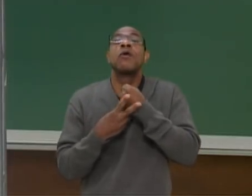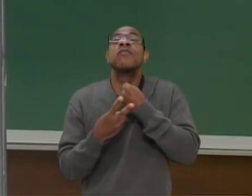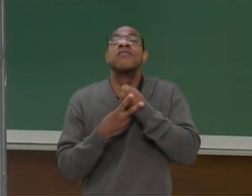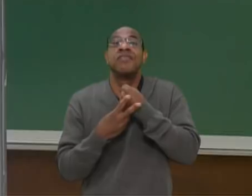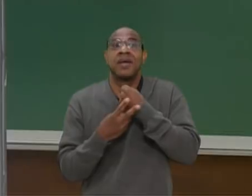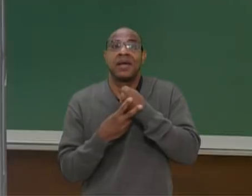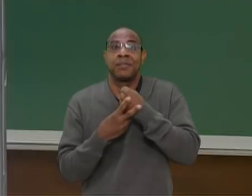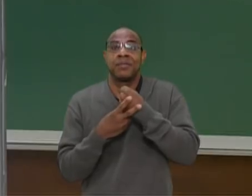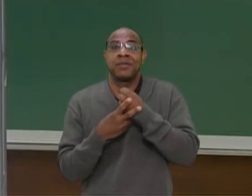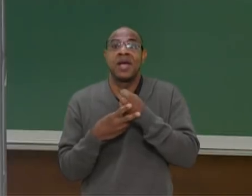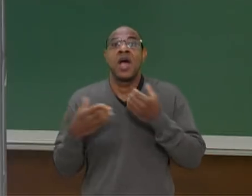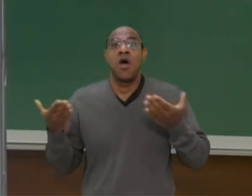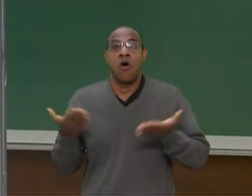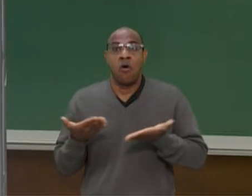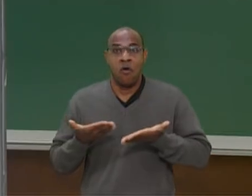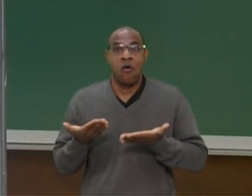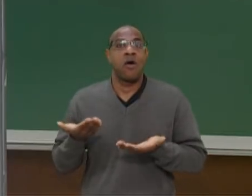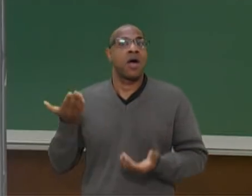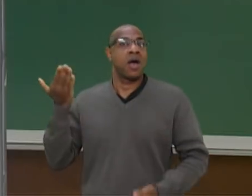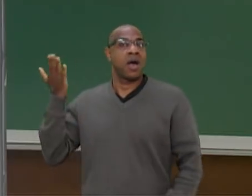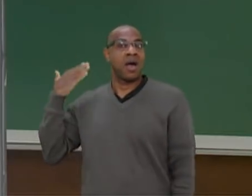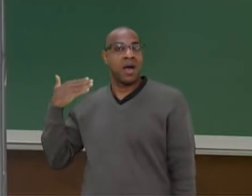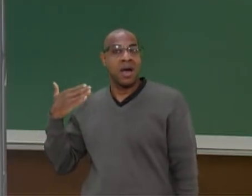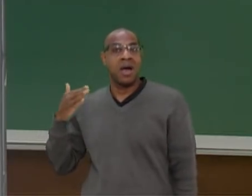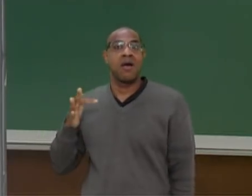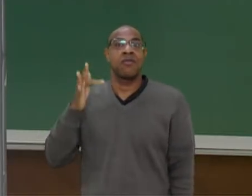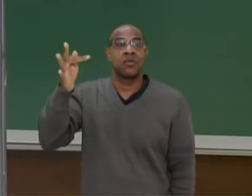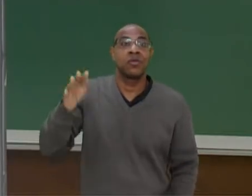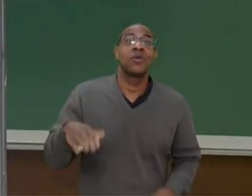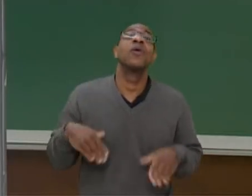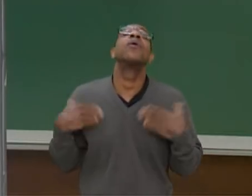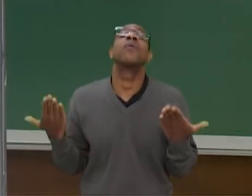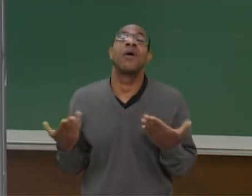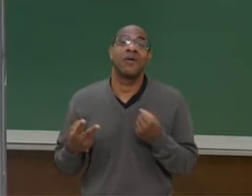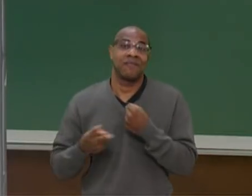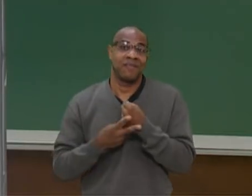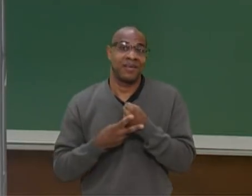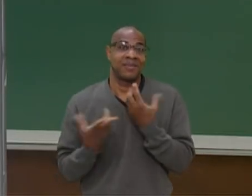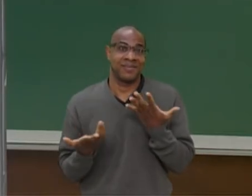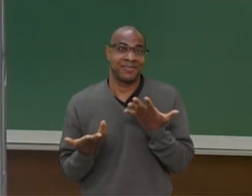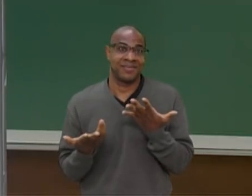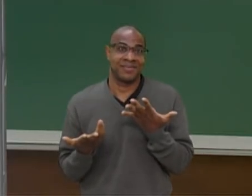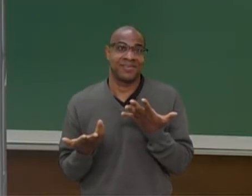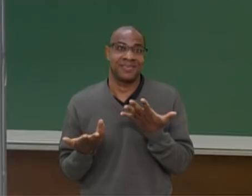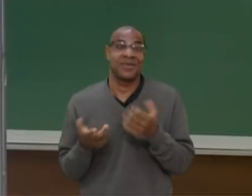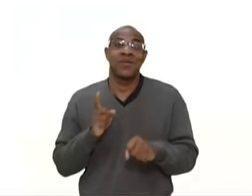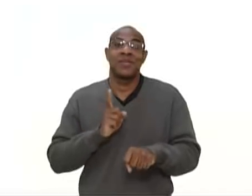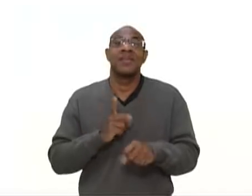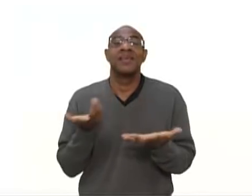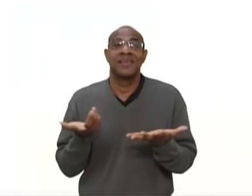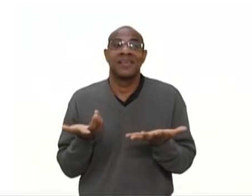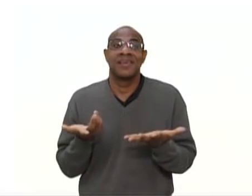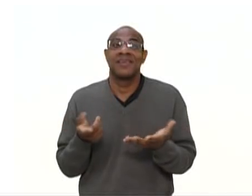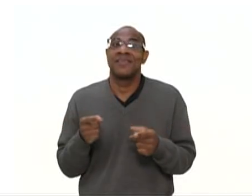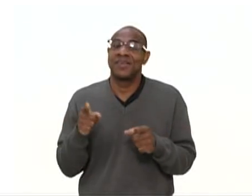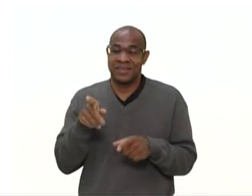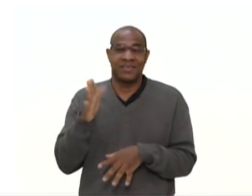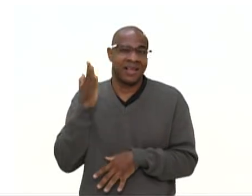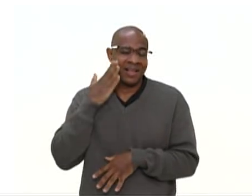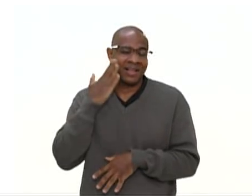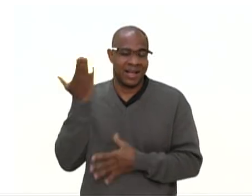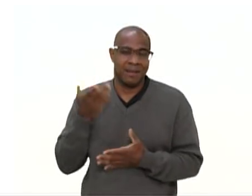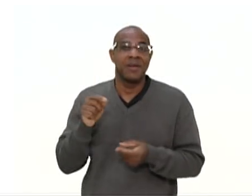opinião? Vocês também já estão bem afinadinhos nisso. Vamos fazer a resposta,